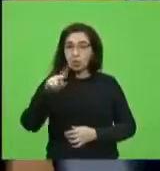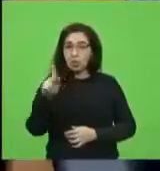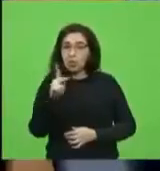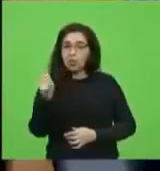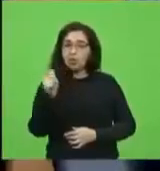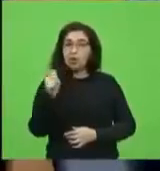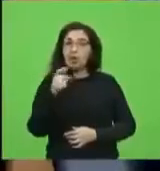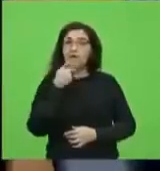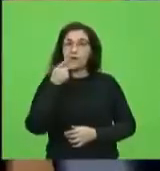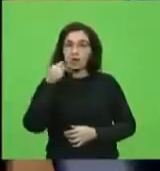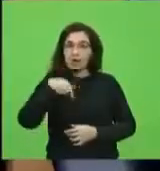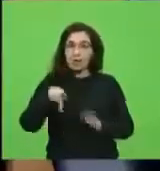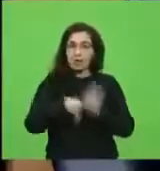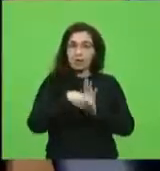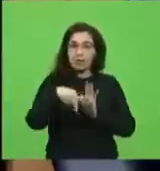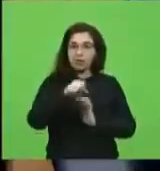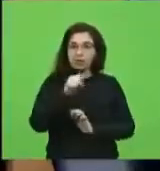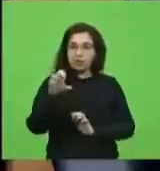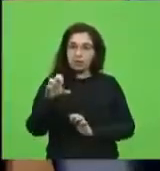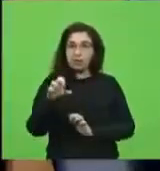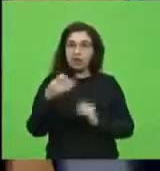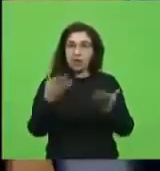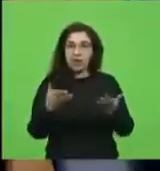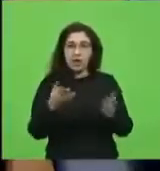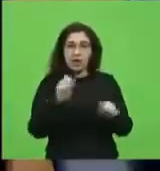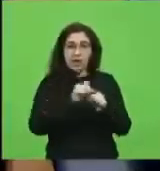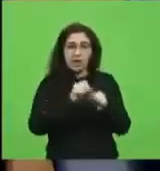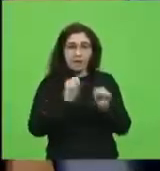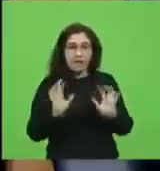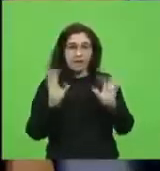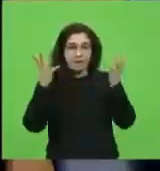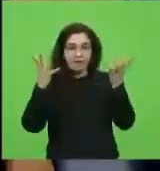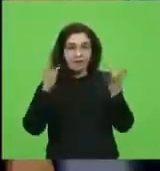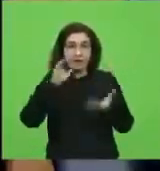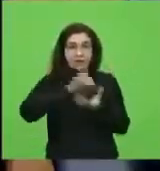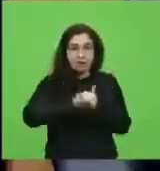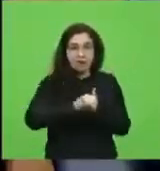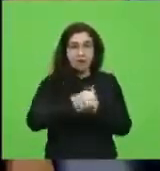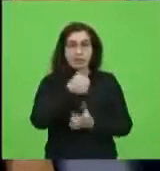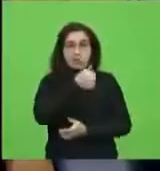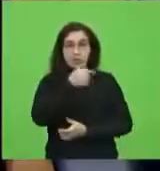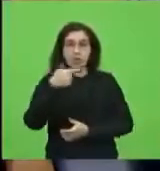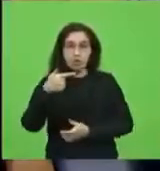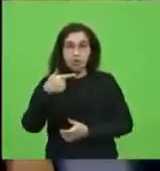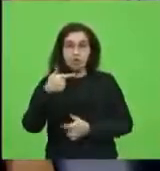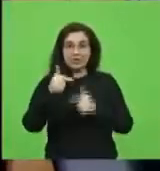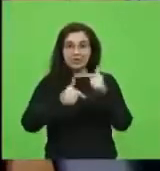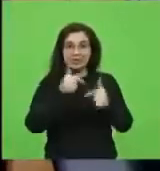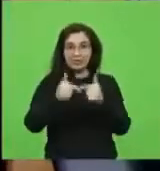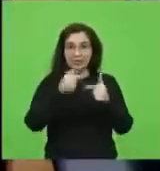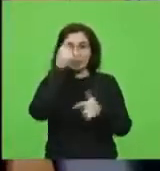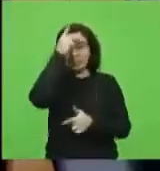tem uma empresa de cerimonial, ela era cerimonialista. 12 funcionários, a empresa fechou, não tem mais empresa.